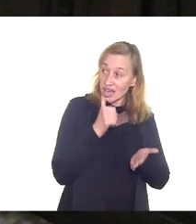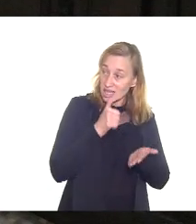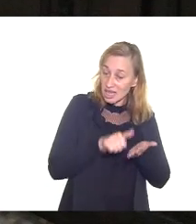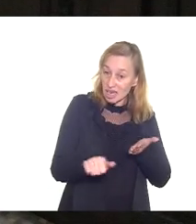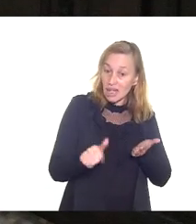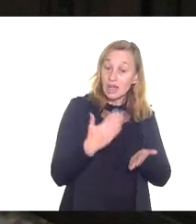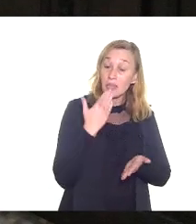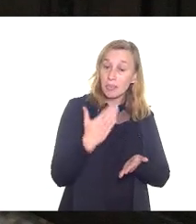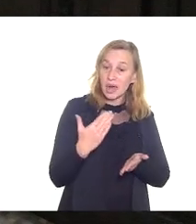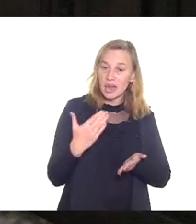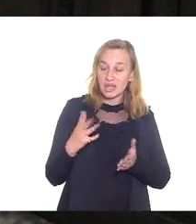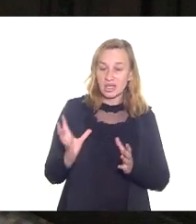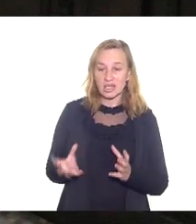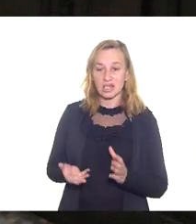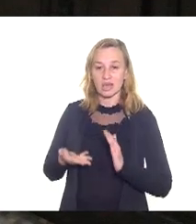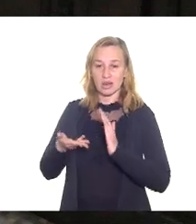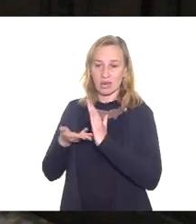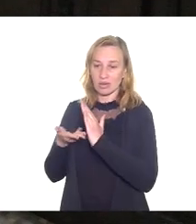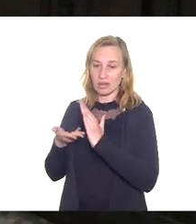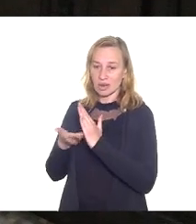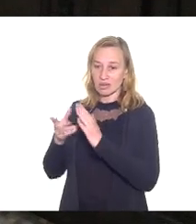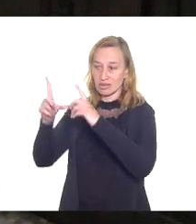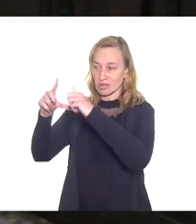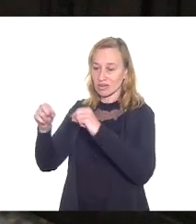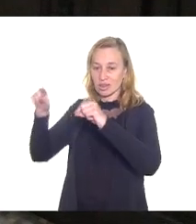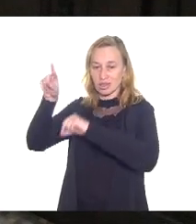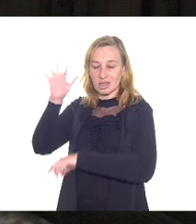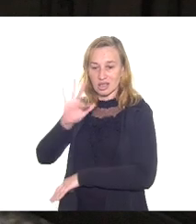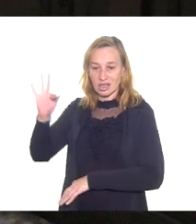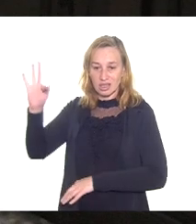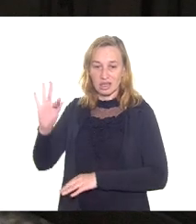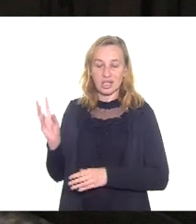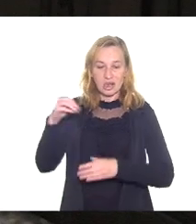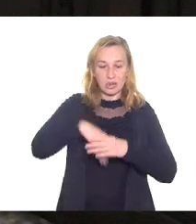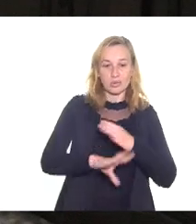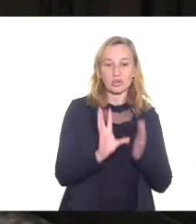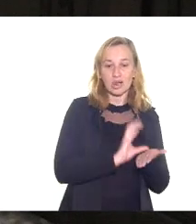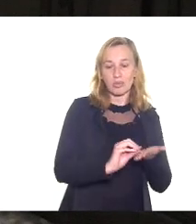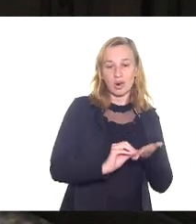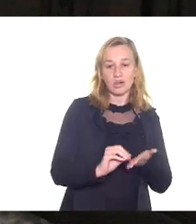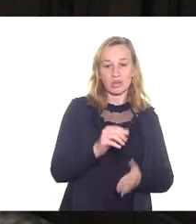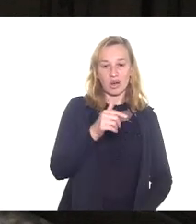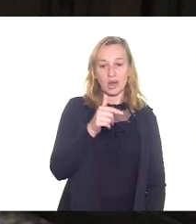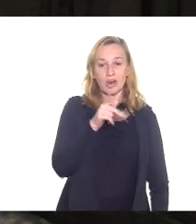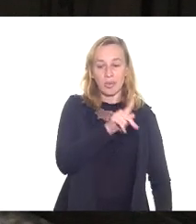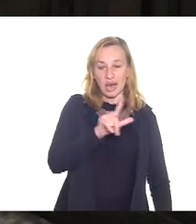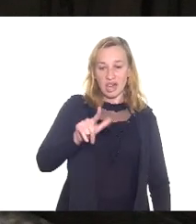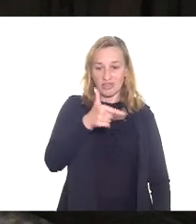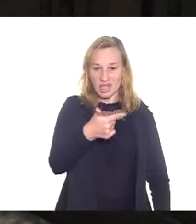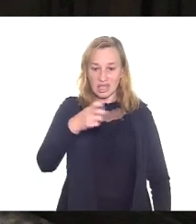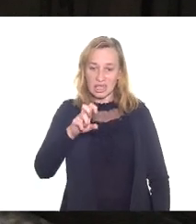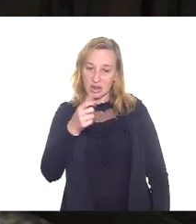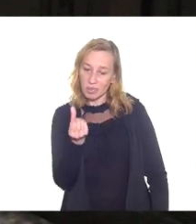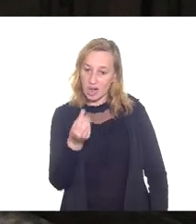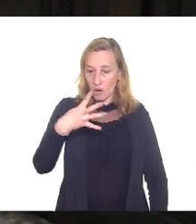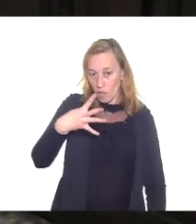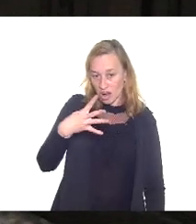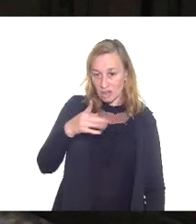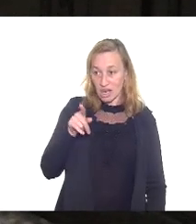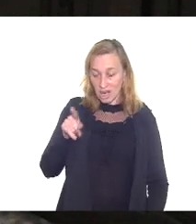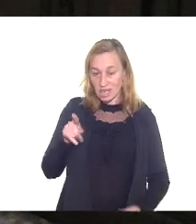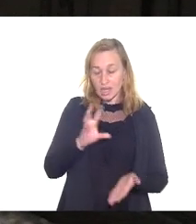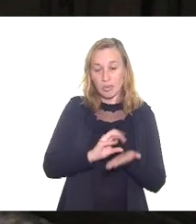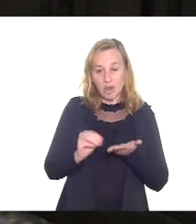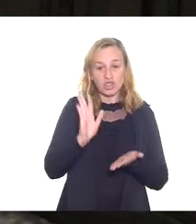solicita ao Senado Federal que inclua na pauta o PL 2564. Que, inclusive, essa pauta já